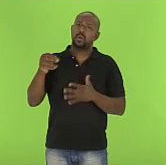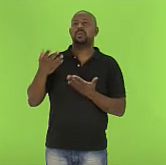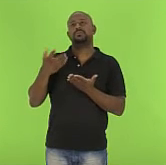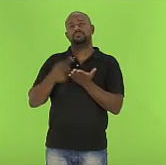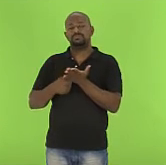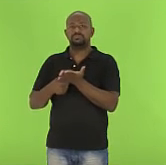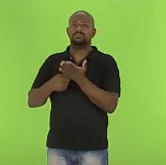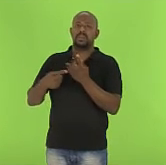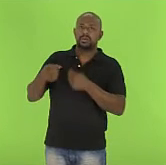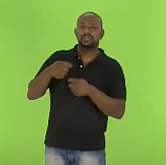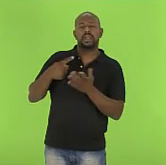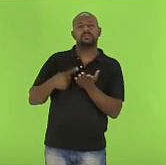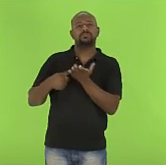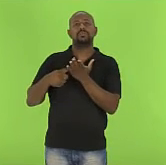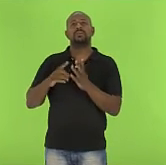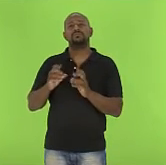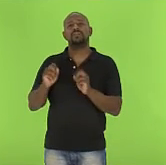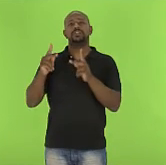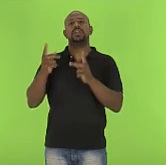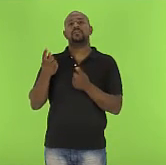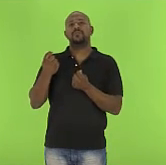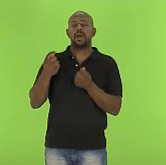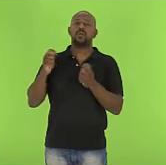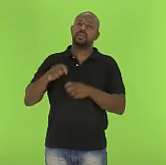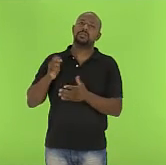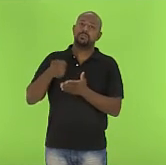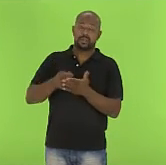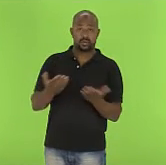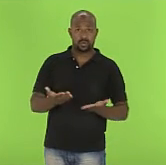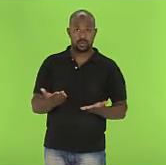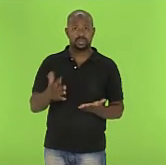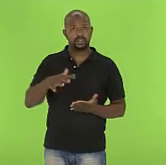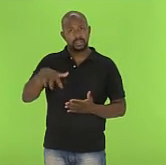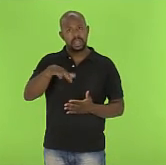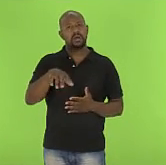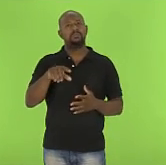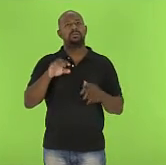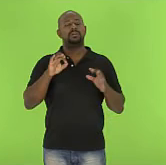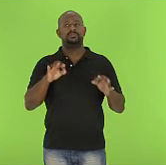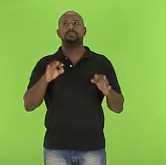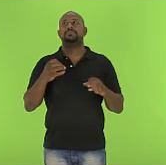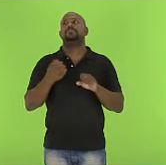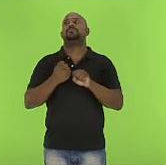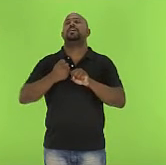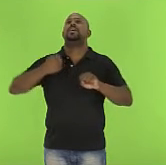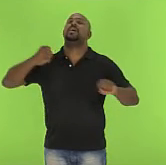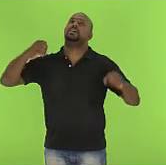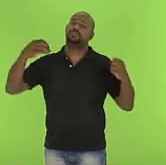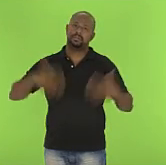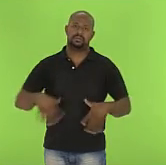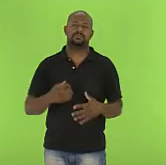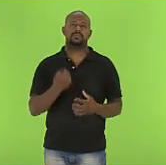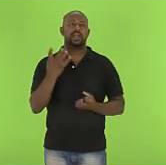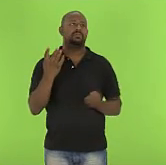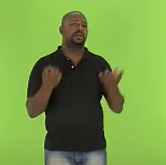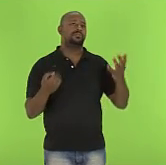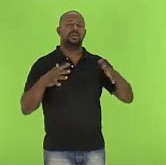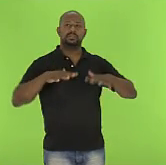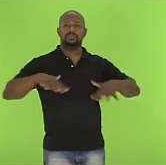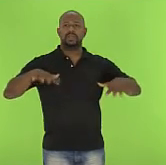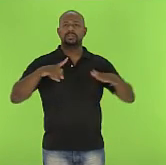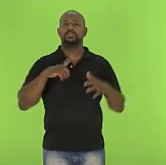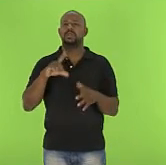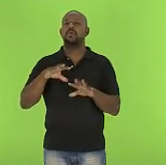com o dono, negociaram e fecharam um valor acessível. E hoje é uma fundição enorme, com diversos